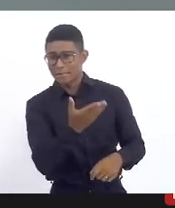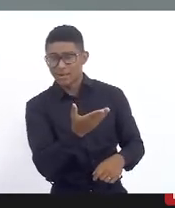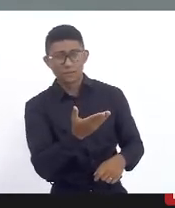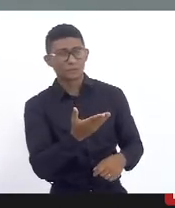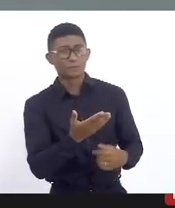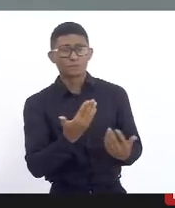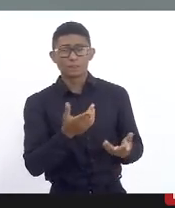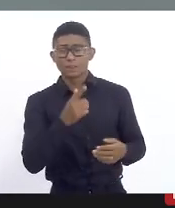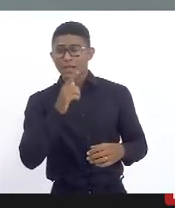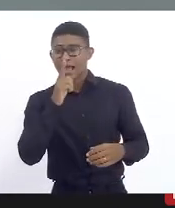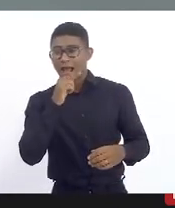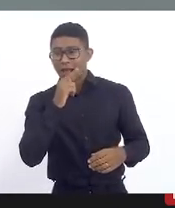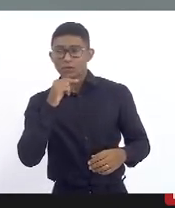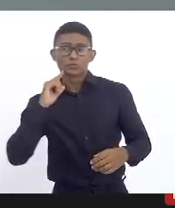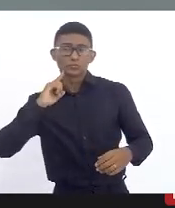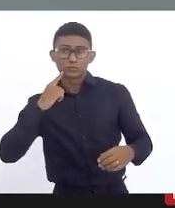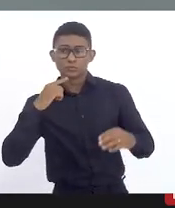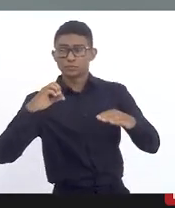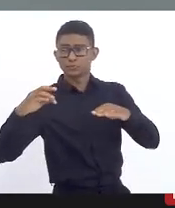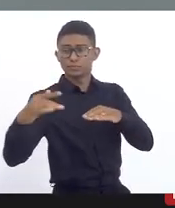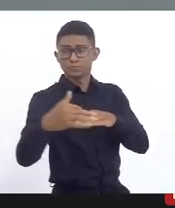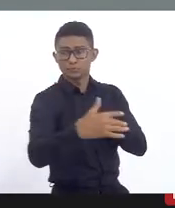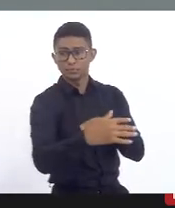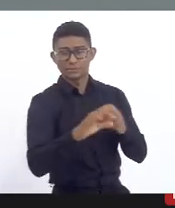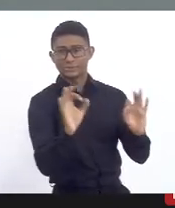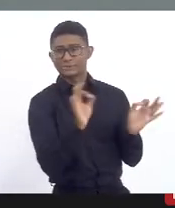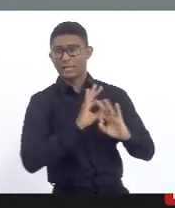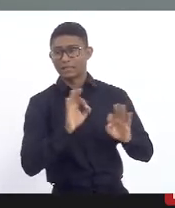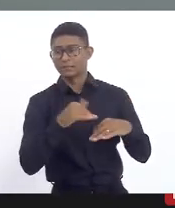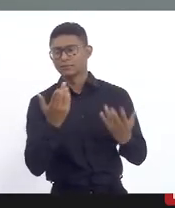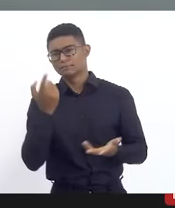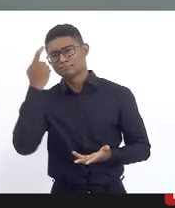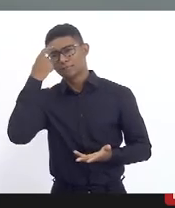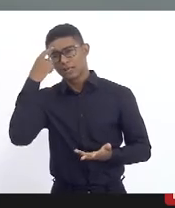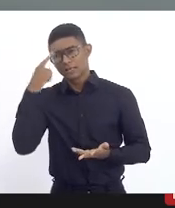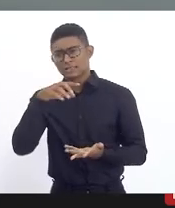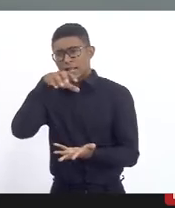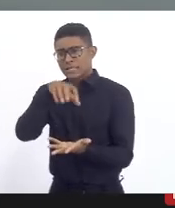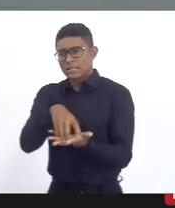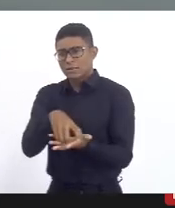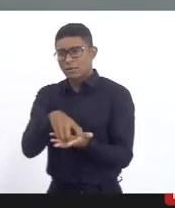esgoto. Então, na realidade, vai se gastar uma estação de tratamento de rio.